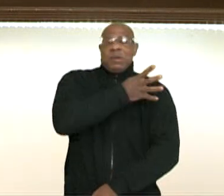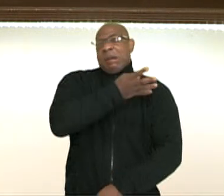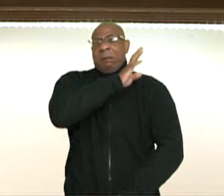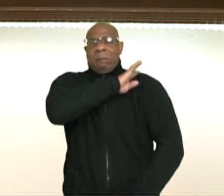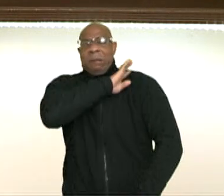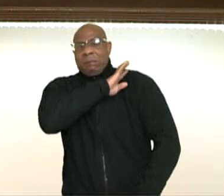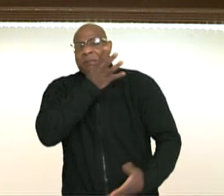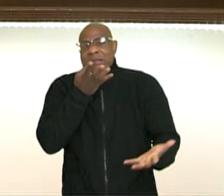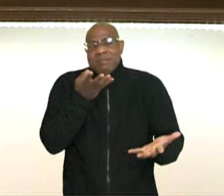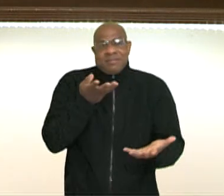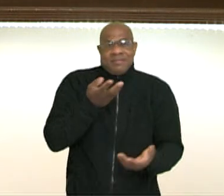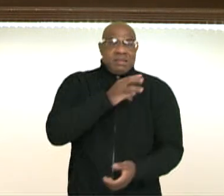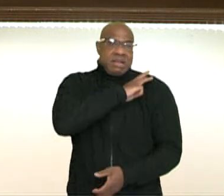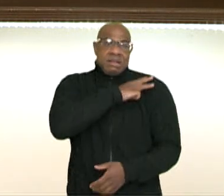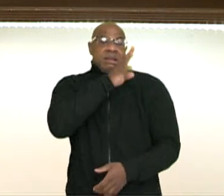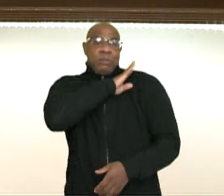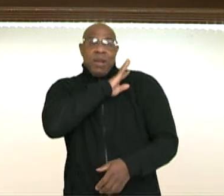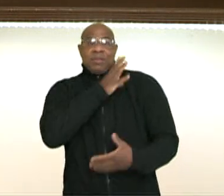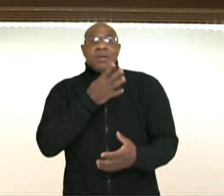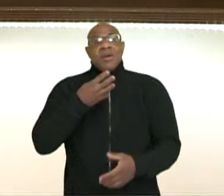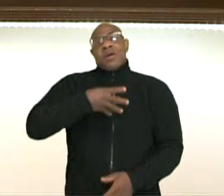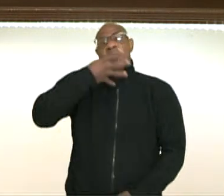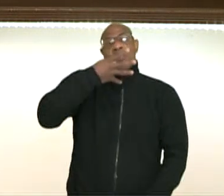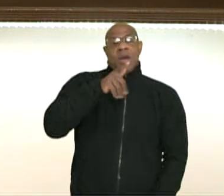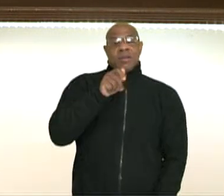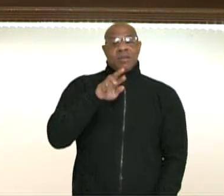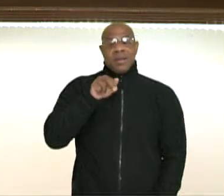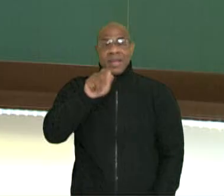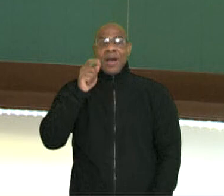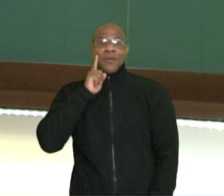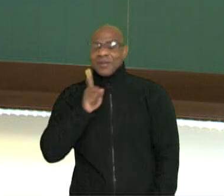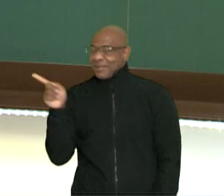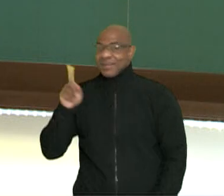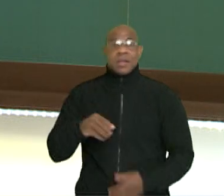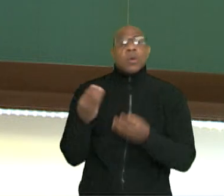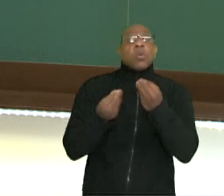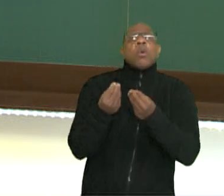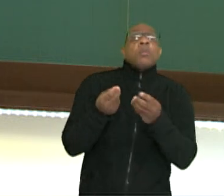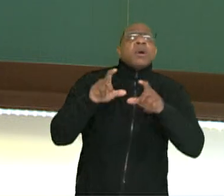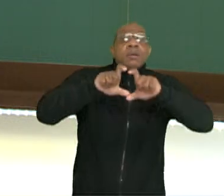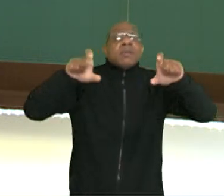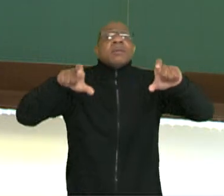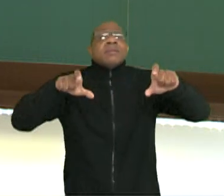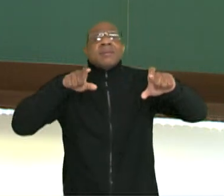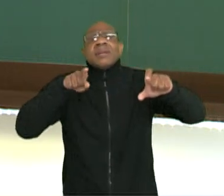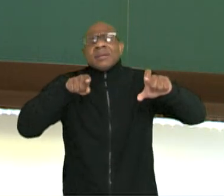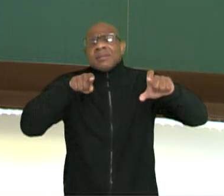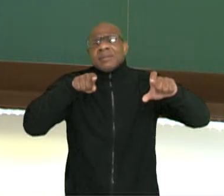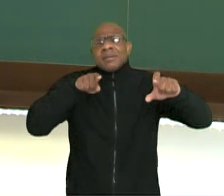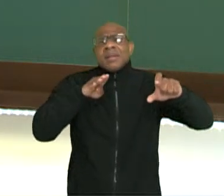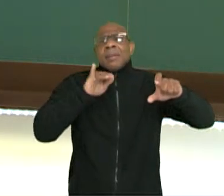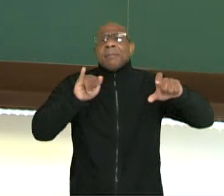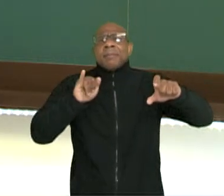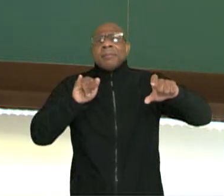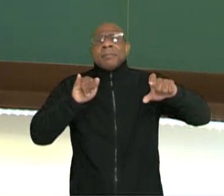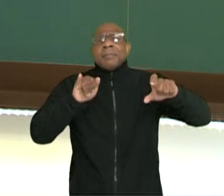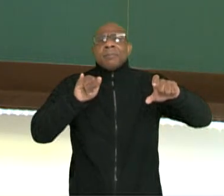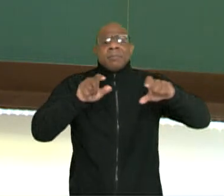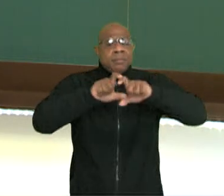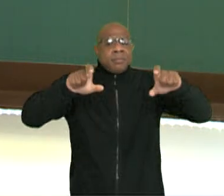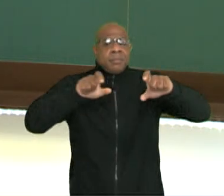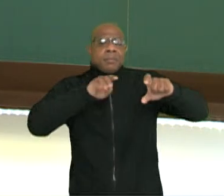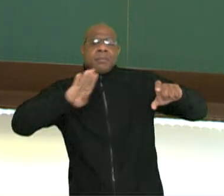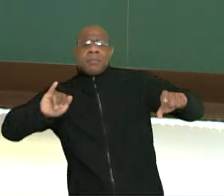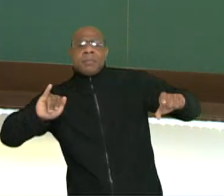isso. Vamos lá ver o que foi pedido. Ó, como ficaria essa equação biquadrada reescrita com